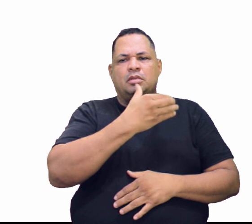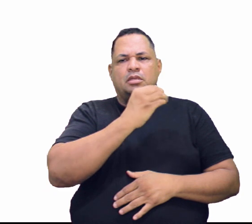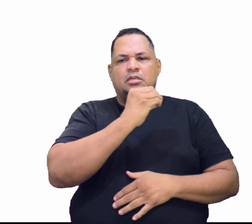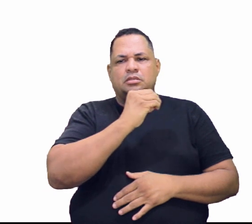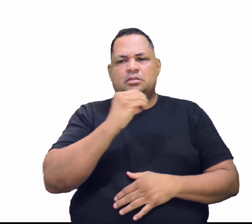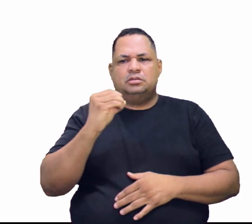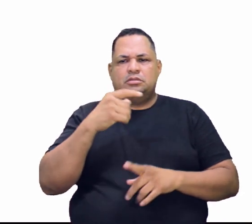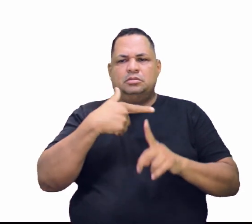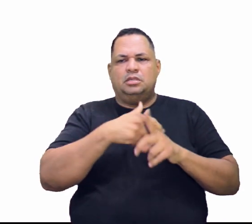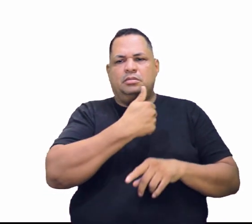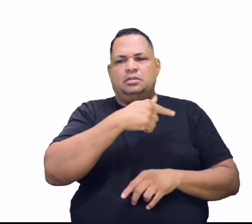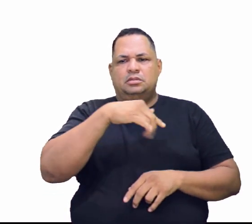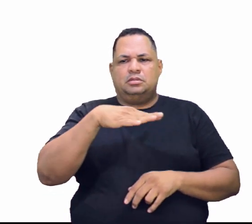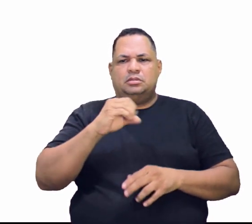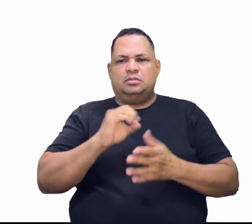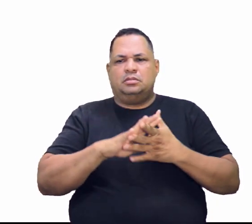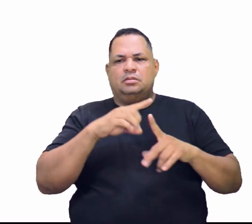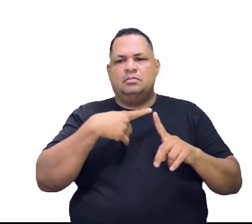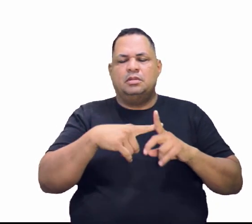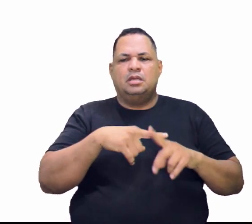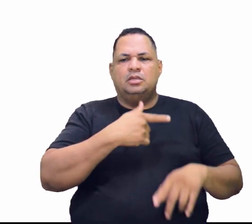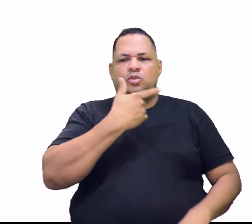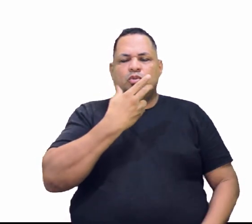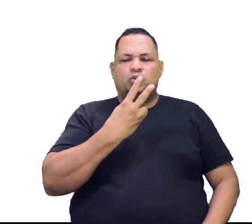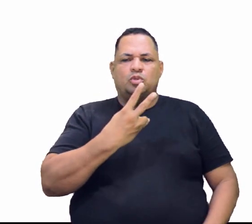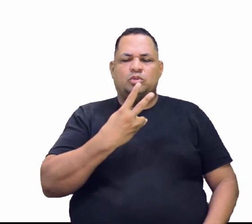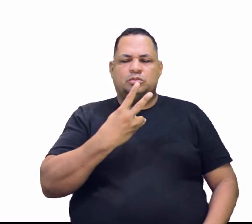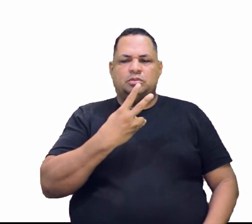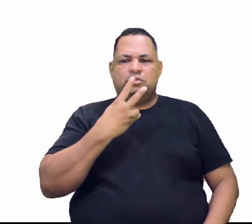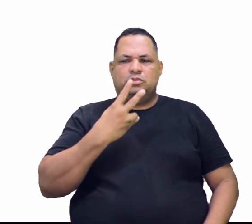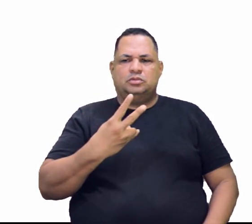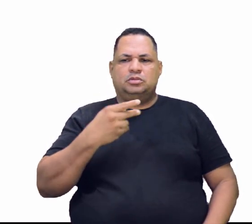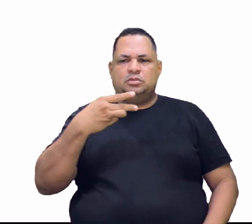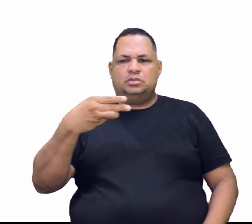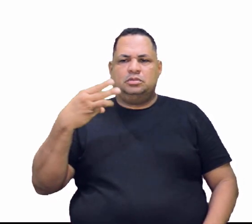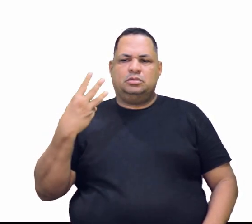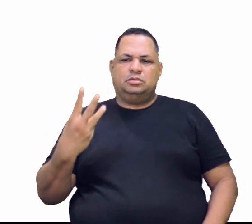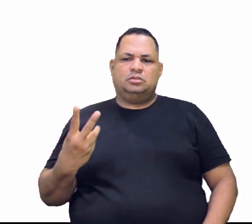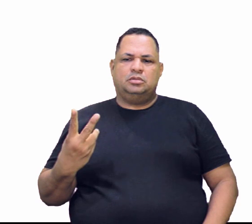1.600 com 1.700 e mais 2.202, olha aí,